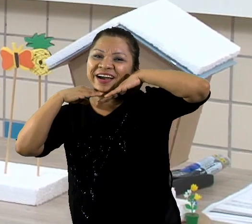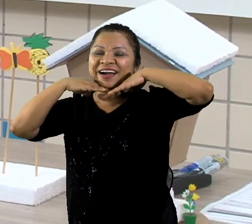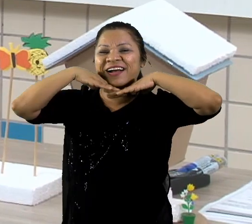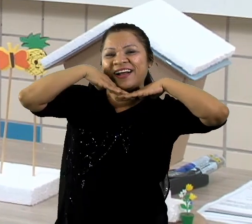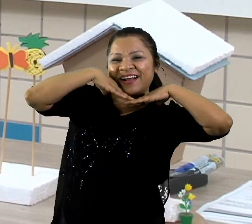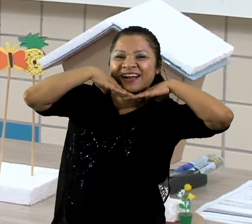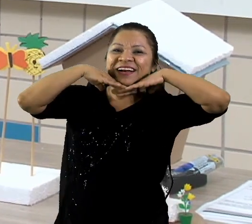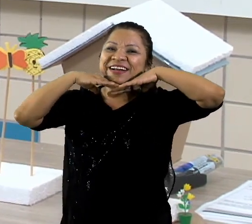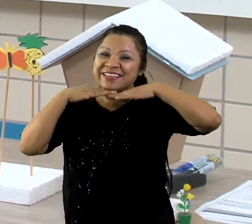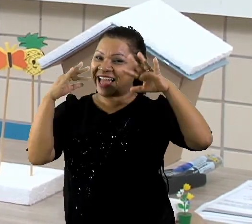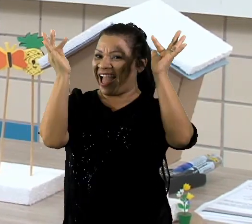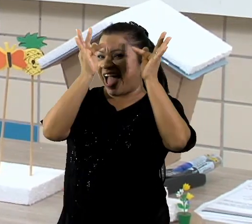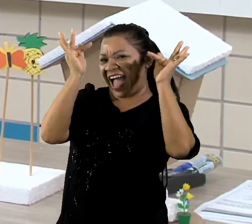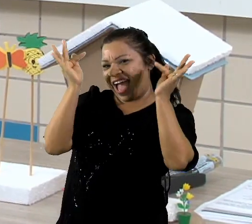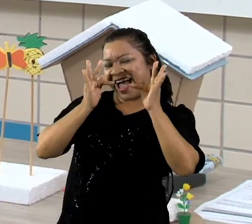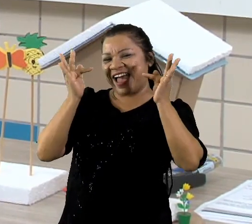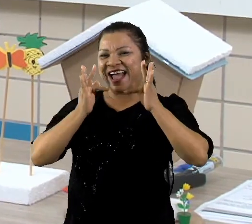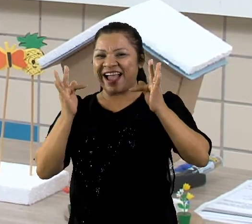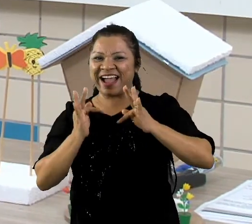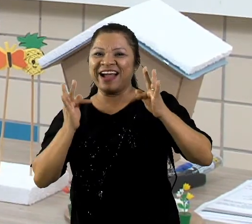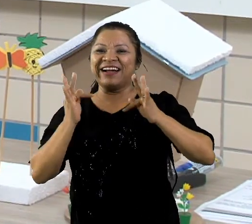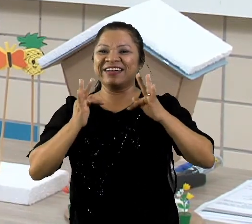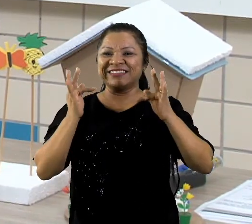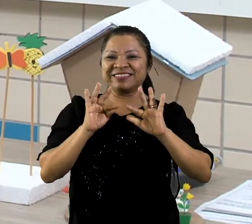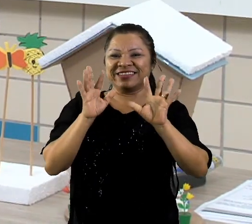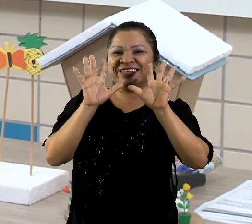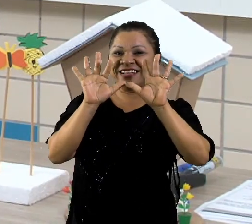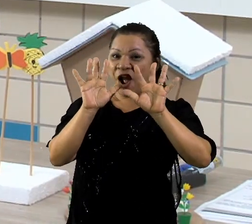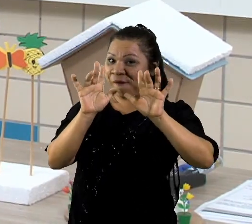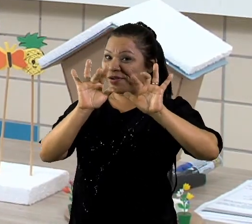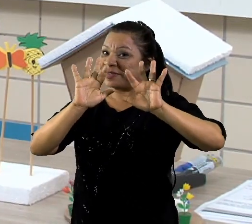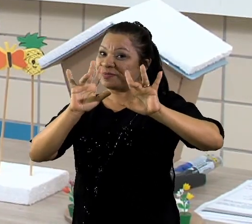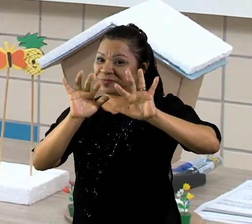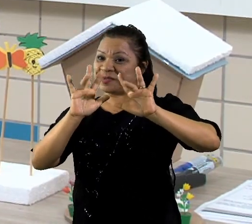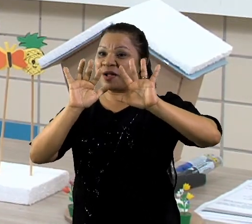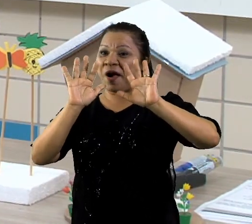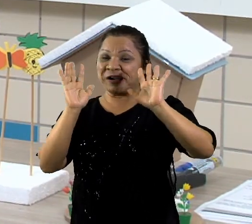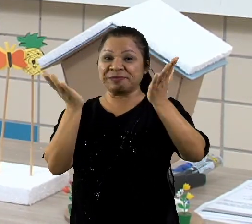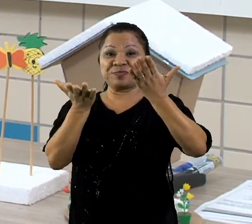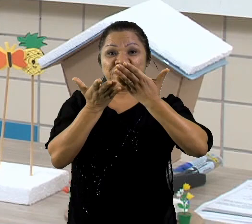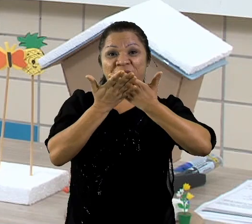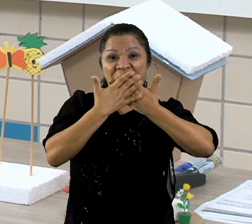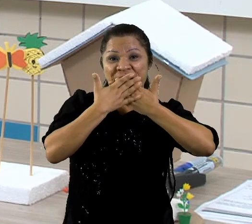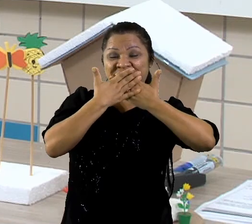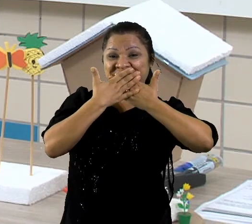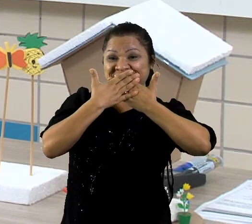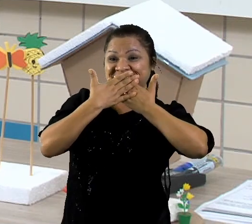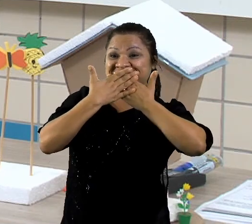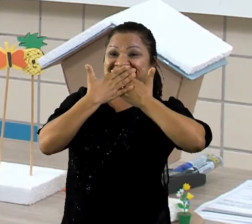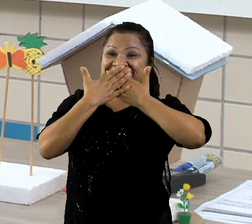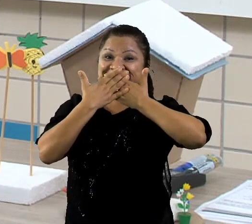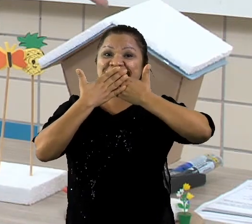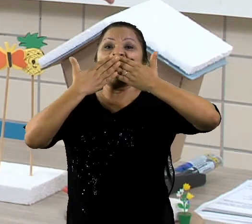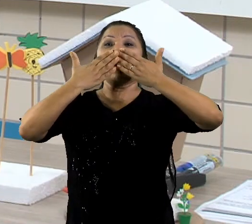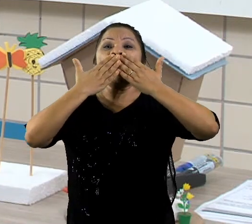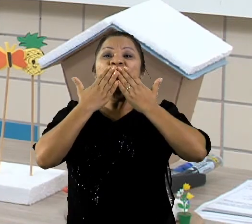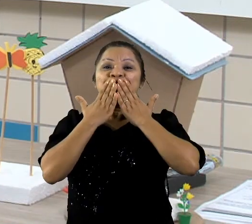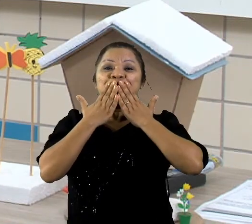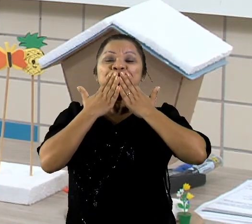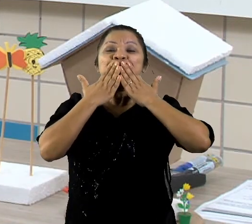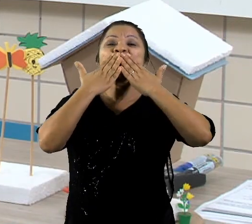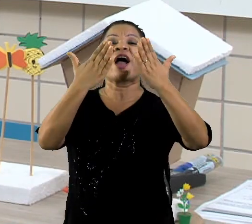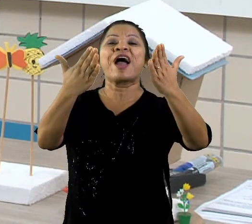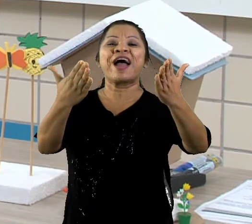está feliz. Coloque suas mãozinhas em frente à cabeça. Jogue